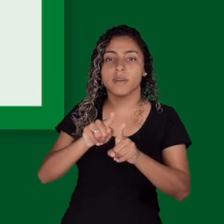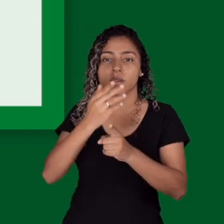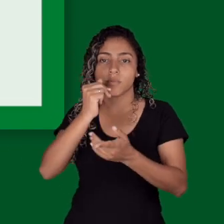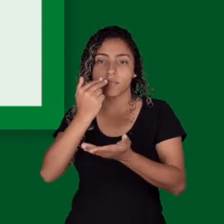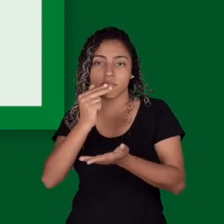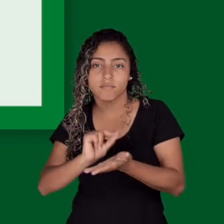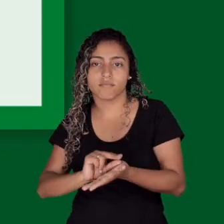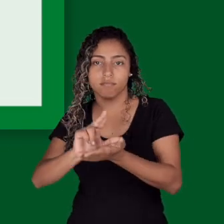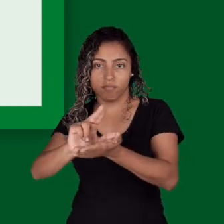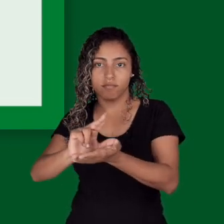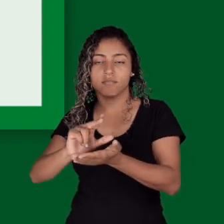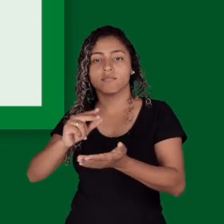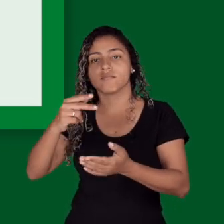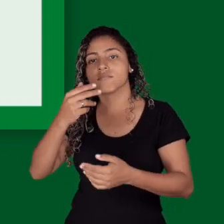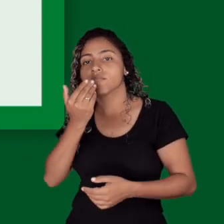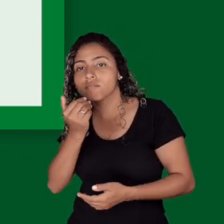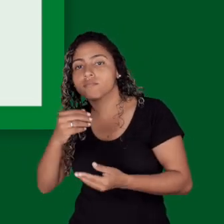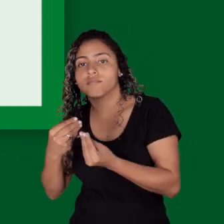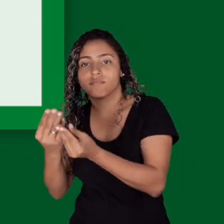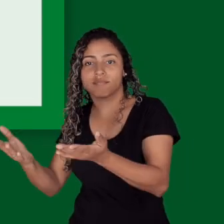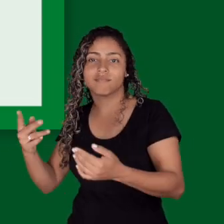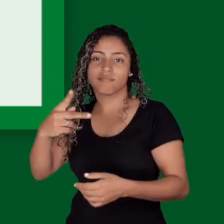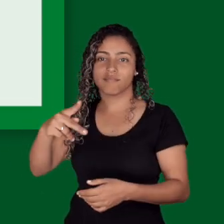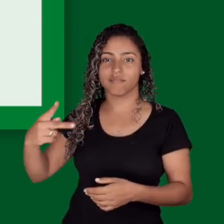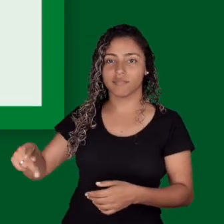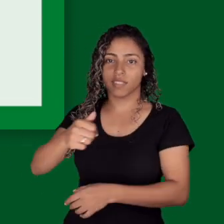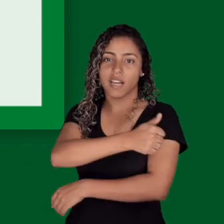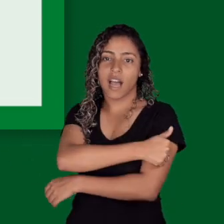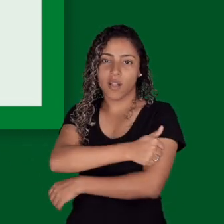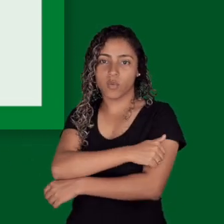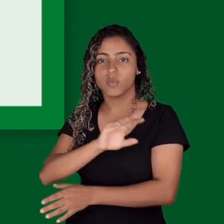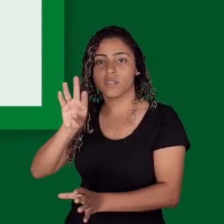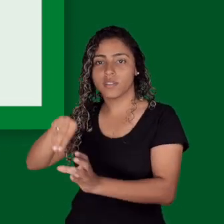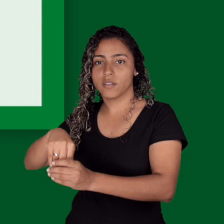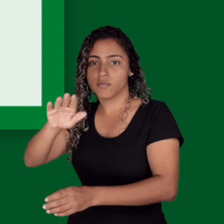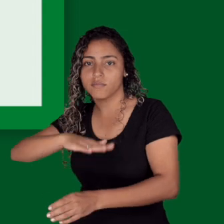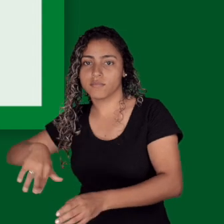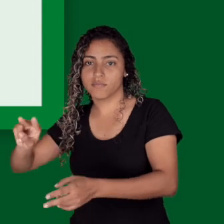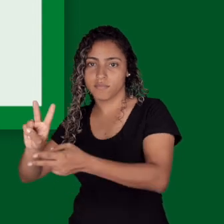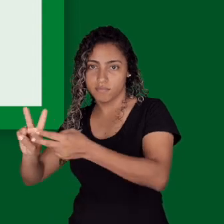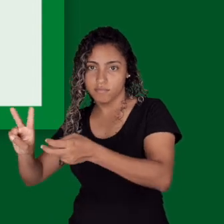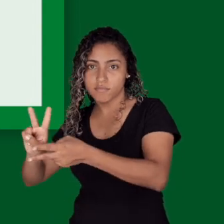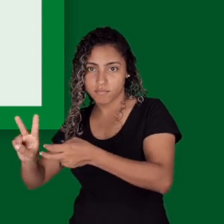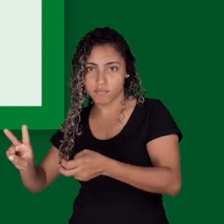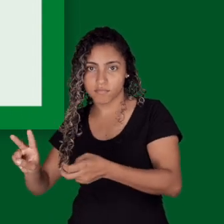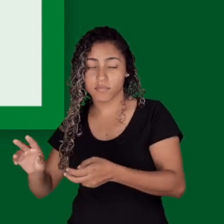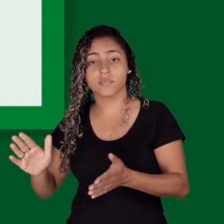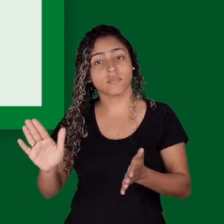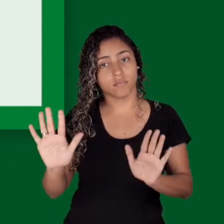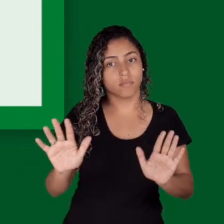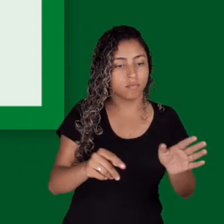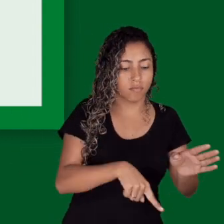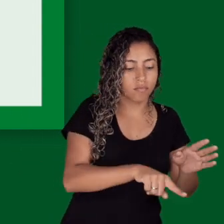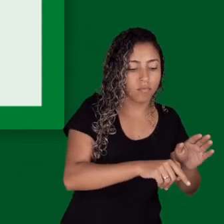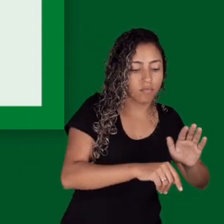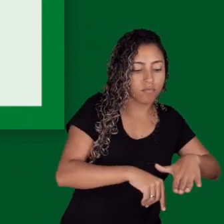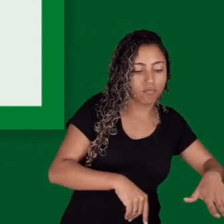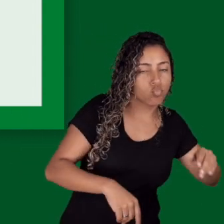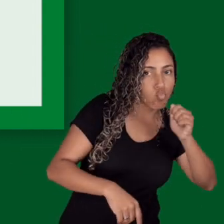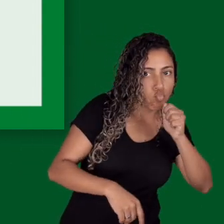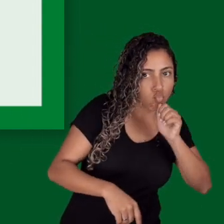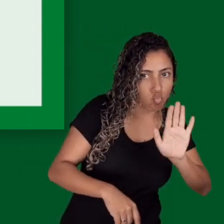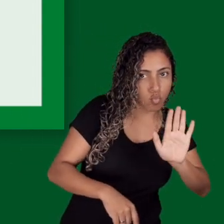refeição ofertada para os alunos que estão nas comunidades indígenas, exceto aqueles alunos que estão em creches. No